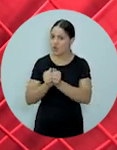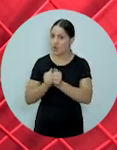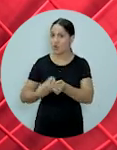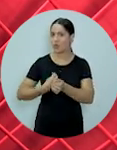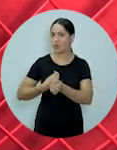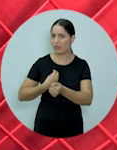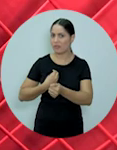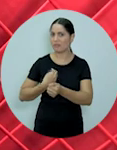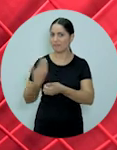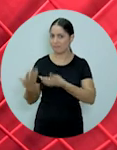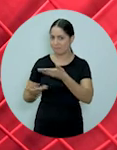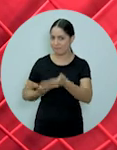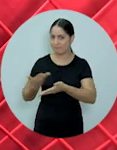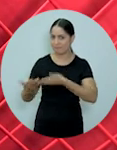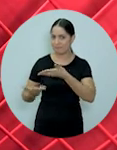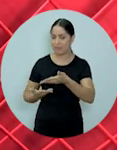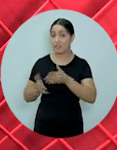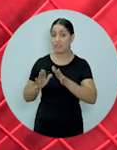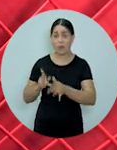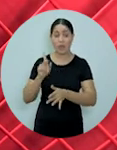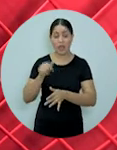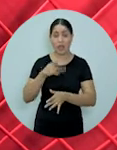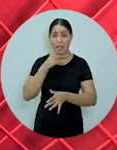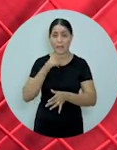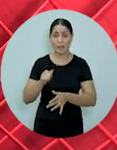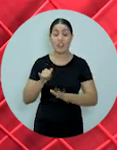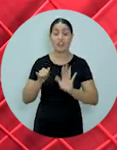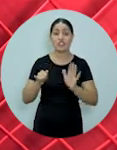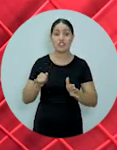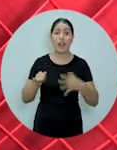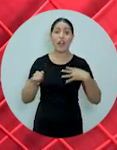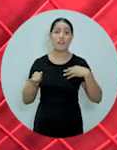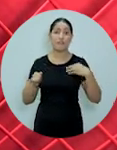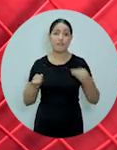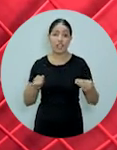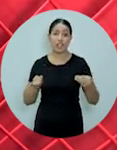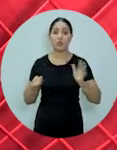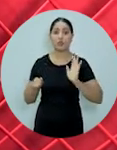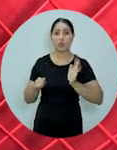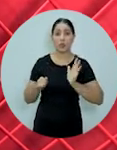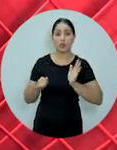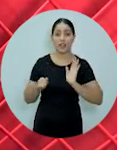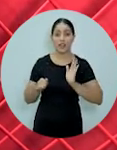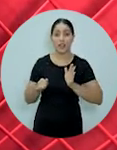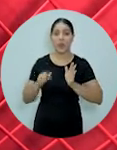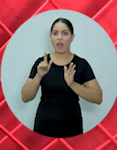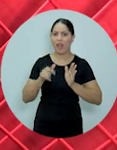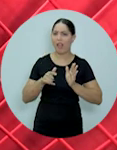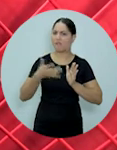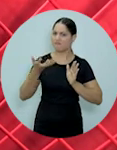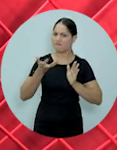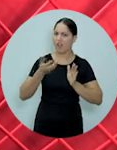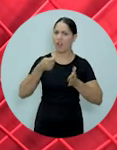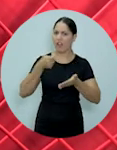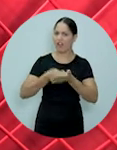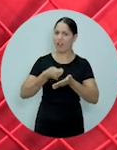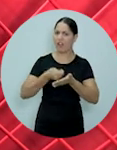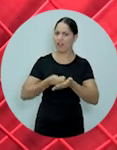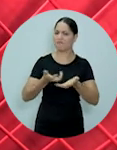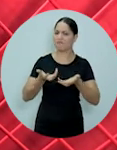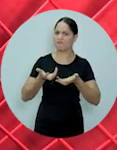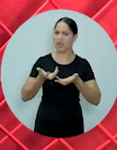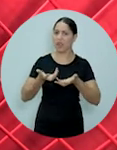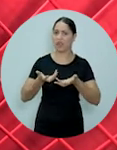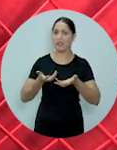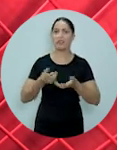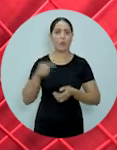é aquele reconhecidamente filho do coração, assumidamente filho.